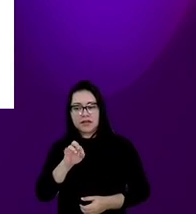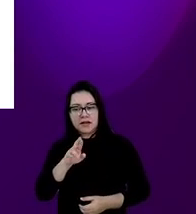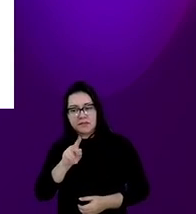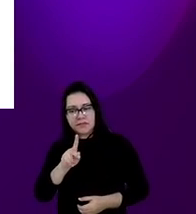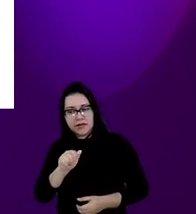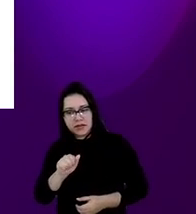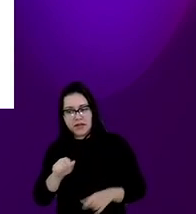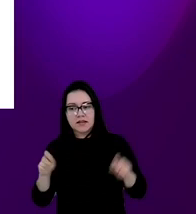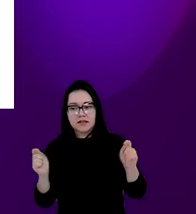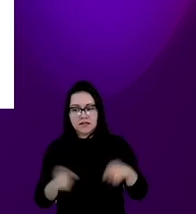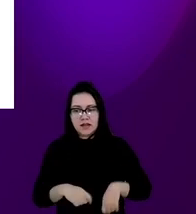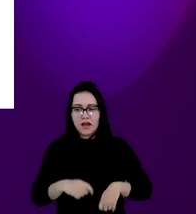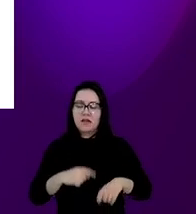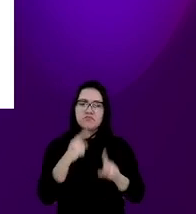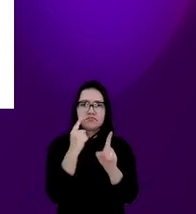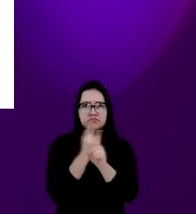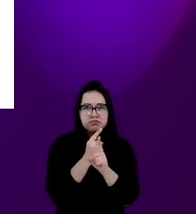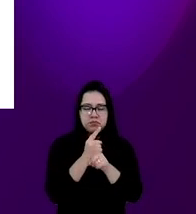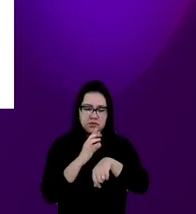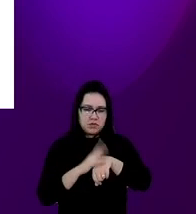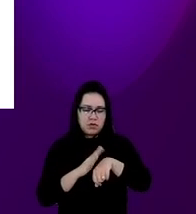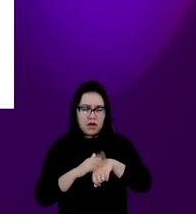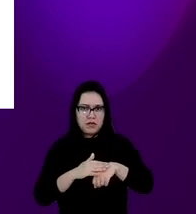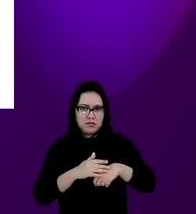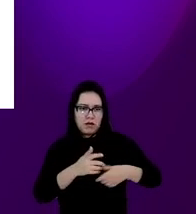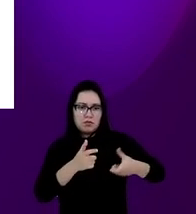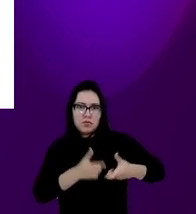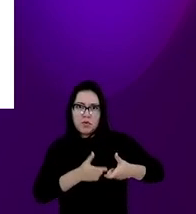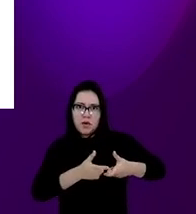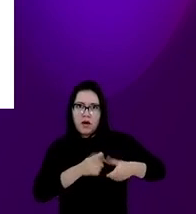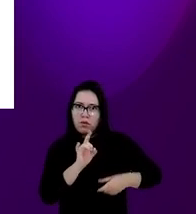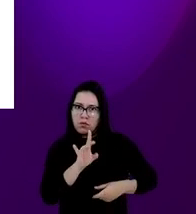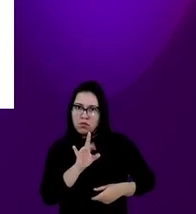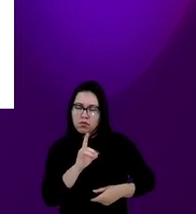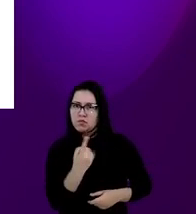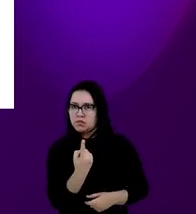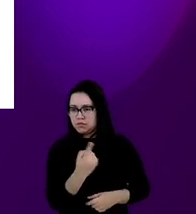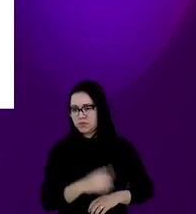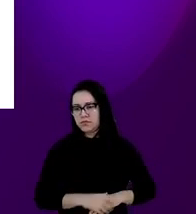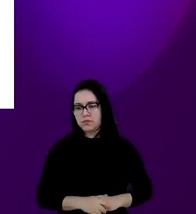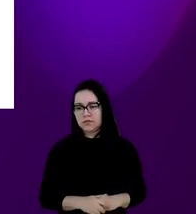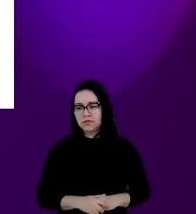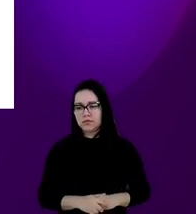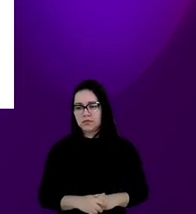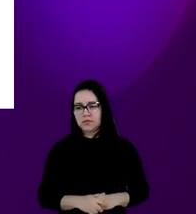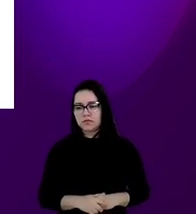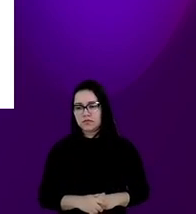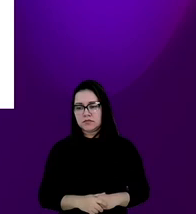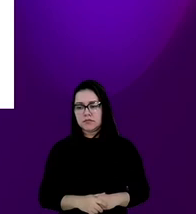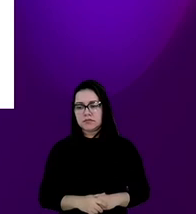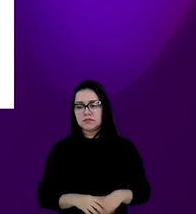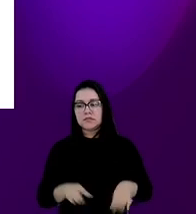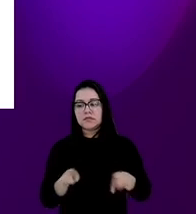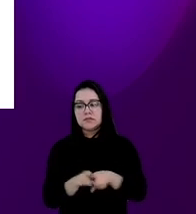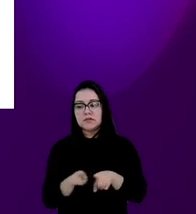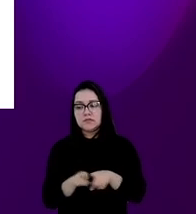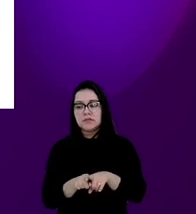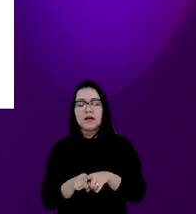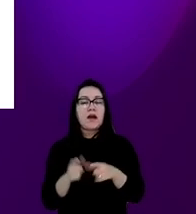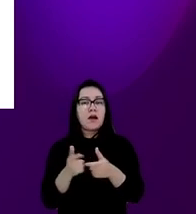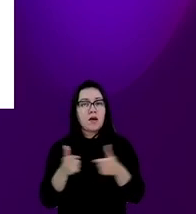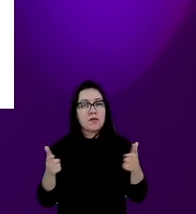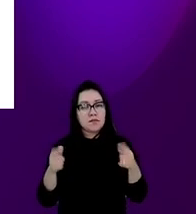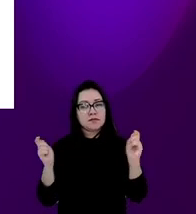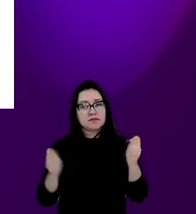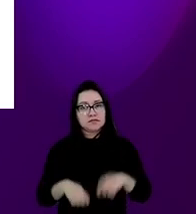doença localizada, e nós sabemos que, por exemplo, a lenalidomida e ibrutinib aumentam a função